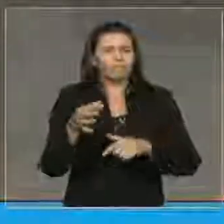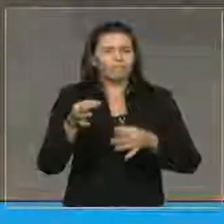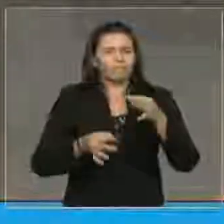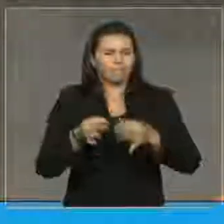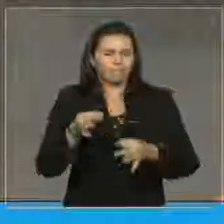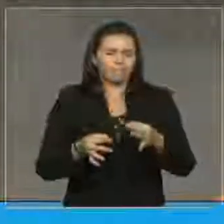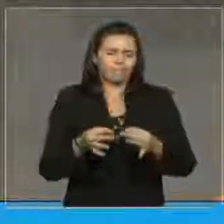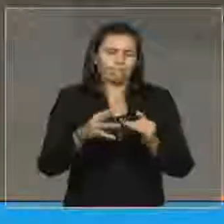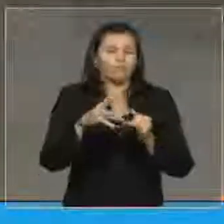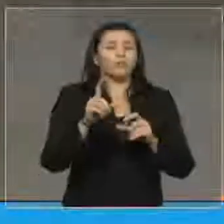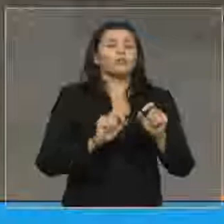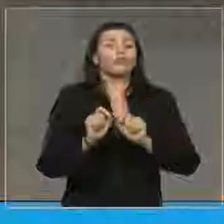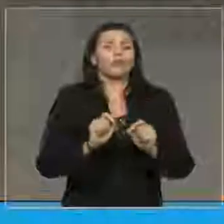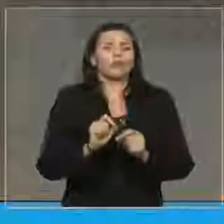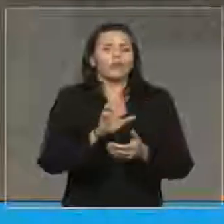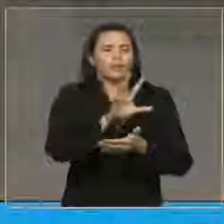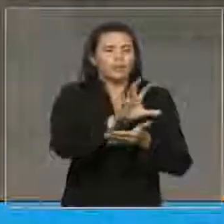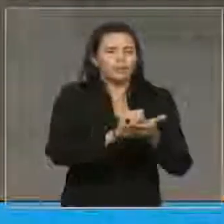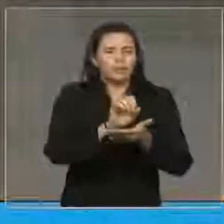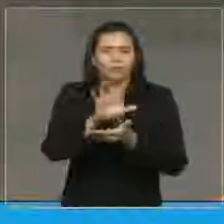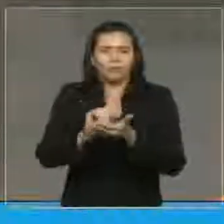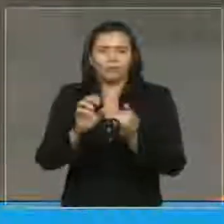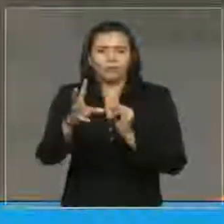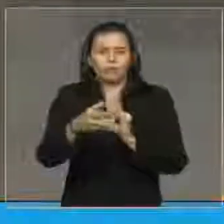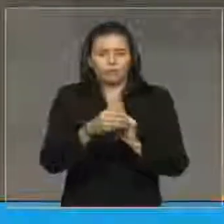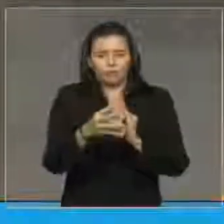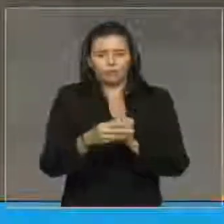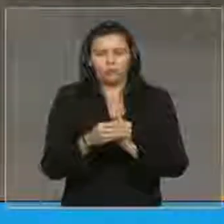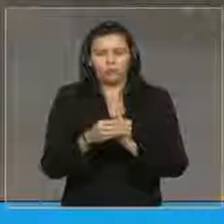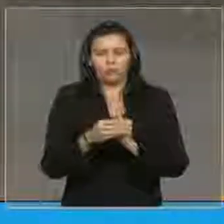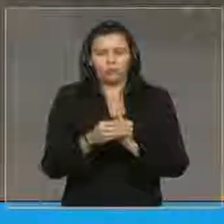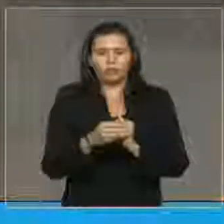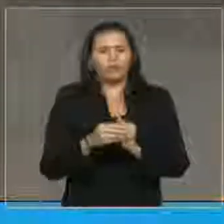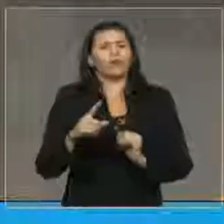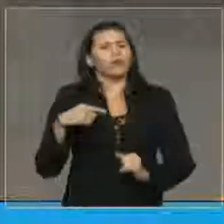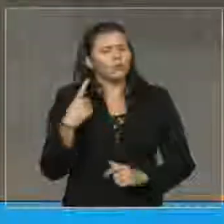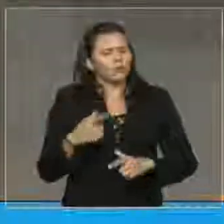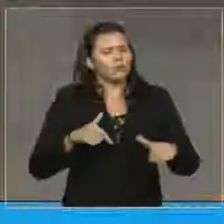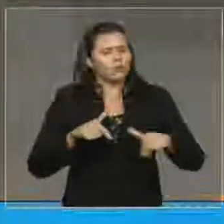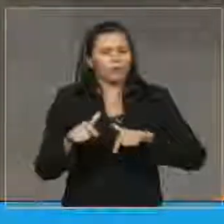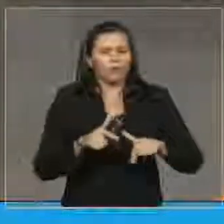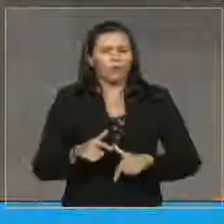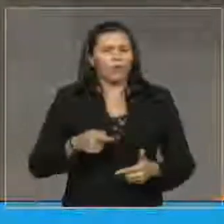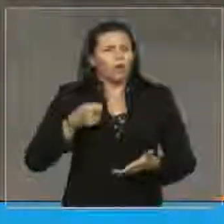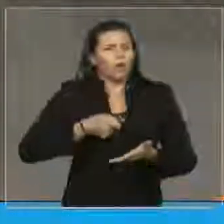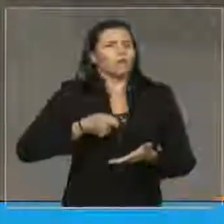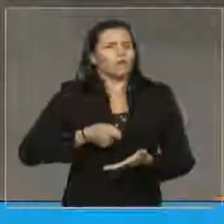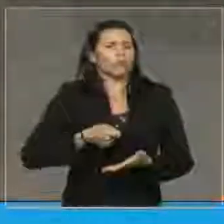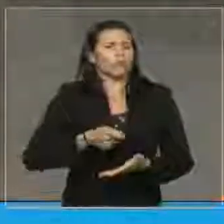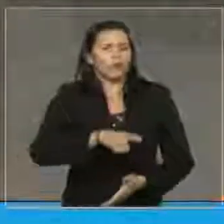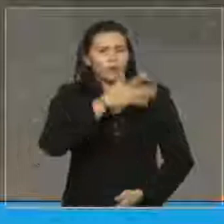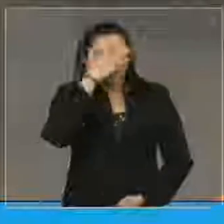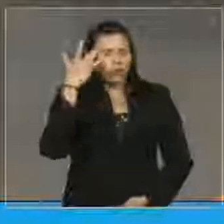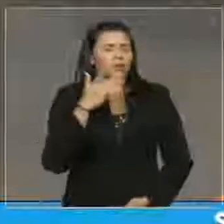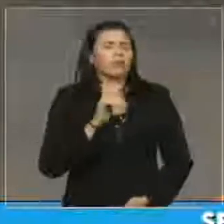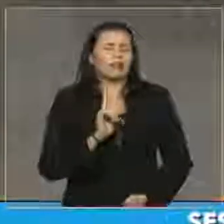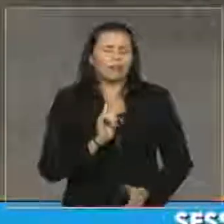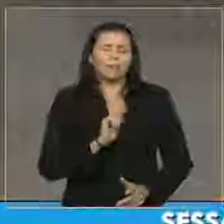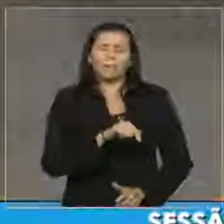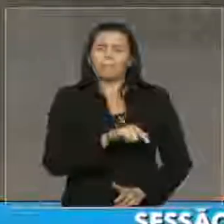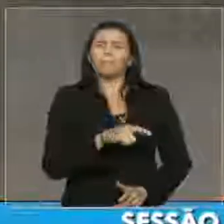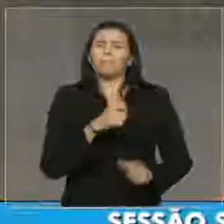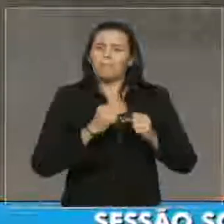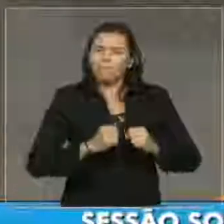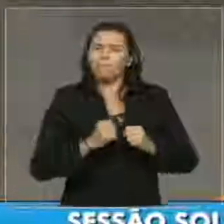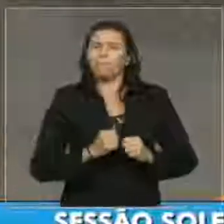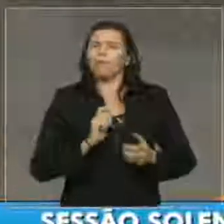tributária. Então, nós damos efetividade a isso. Cobramos de quem tem capacidade contributiva, embora